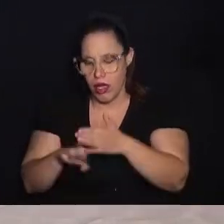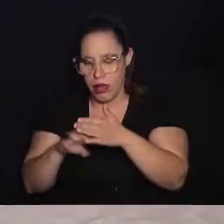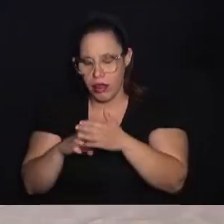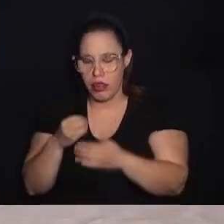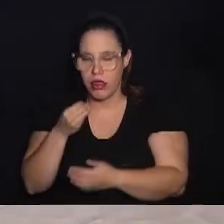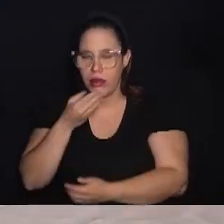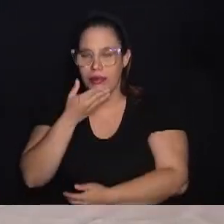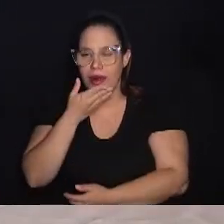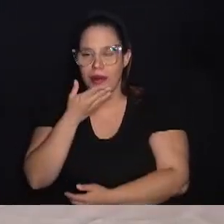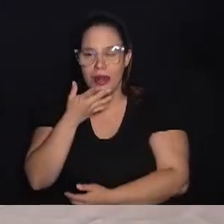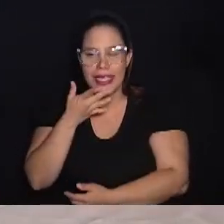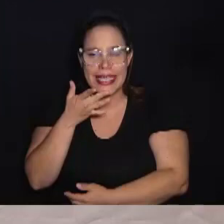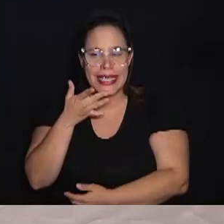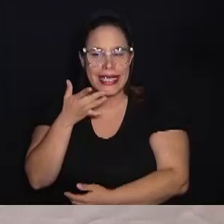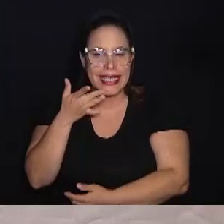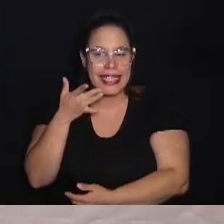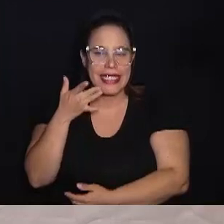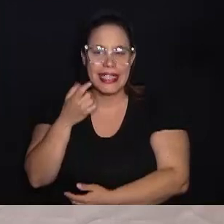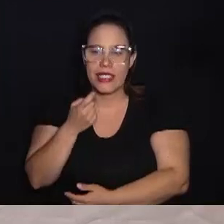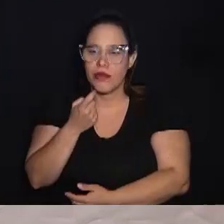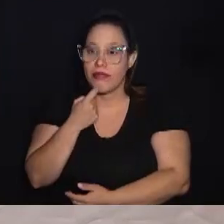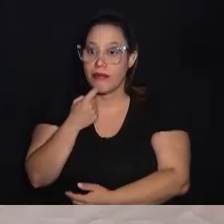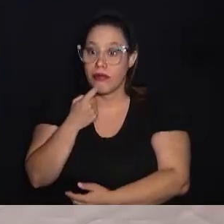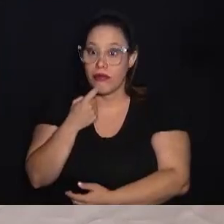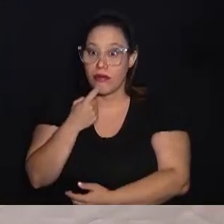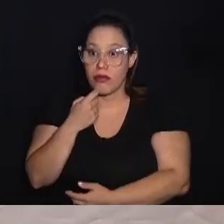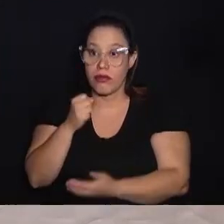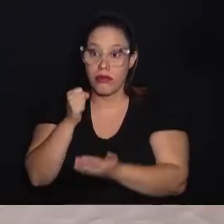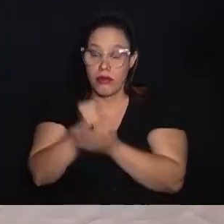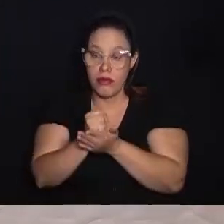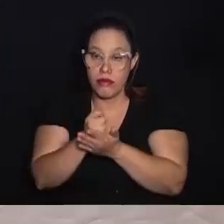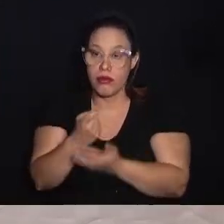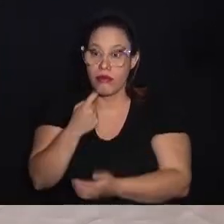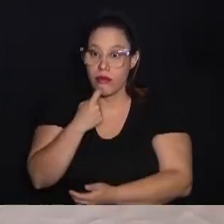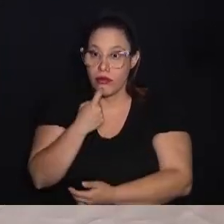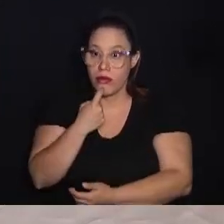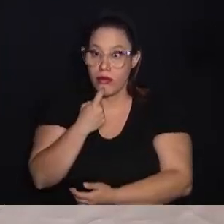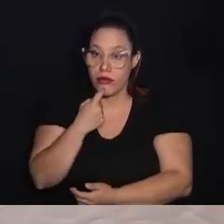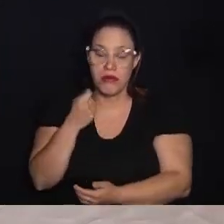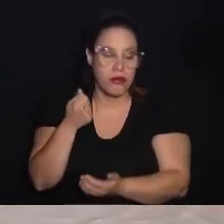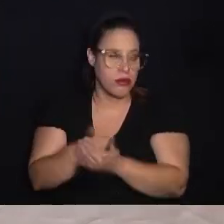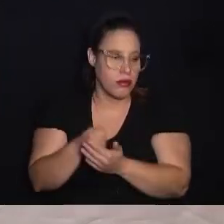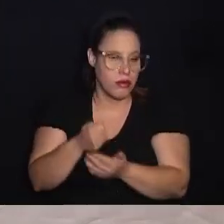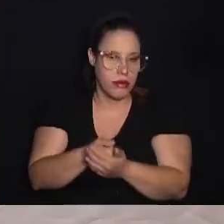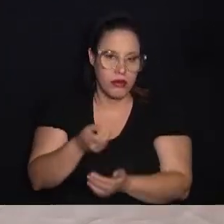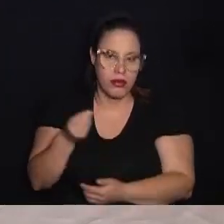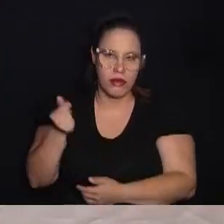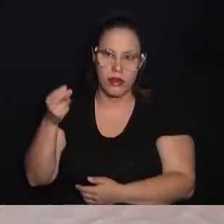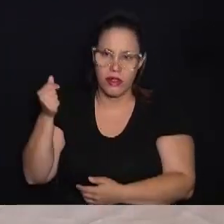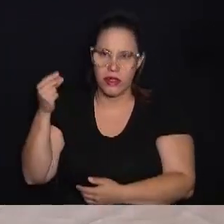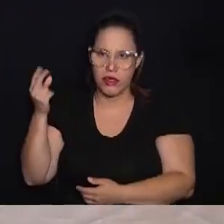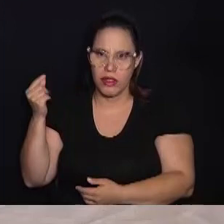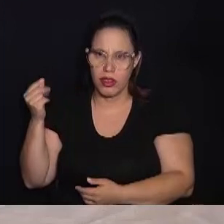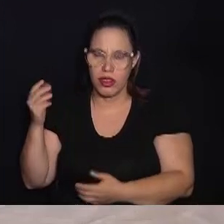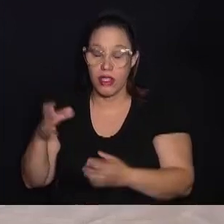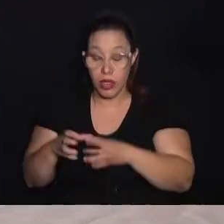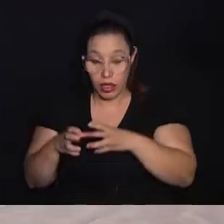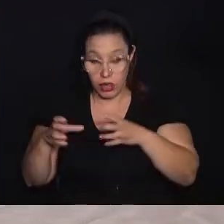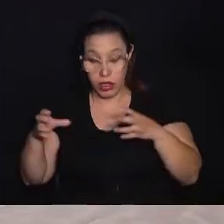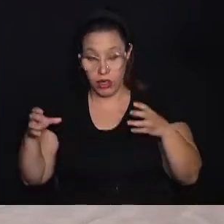café que tem, inclusive de Campinas, é uma marca de Campinas. Né? Eu compro há muitos anos dessa mesma marca e é mais saborosa do que as grandes marcas de